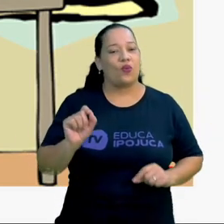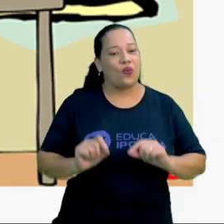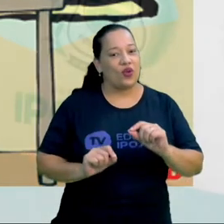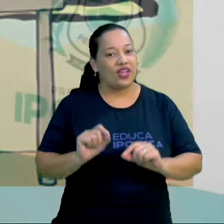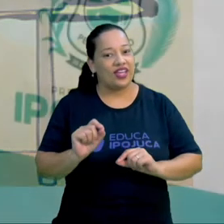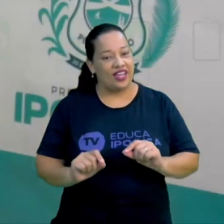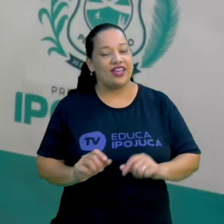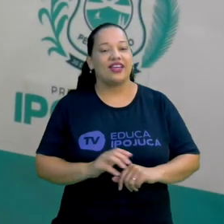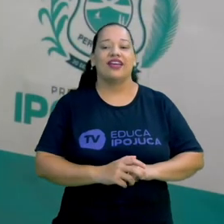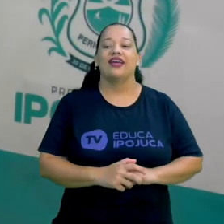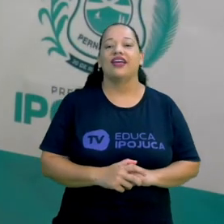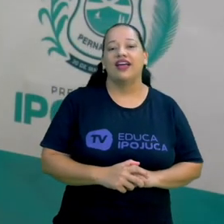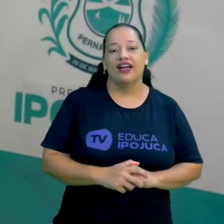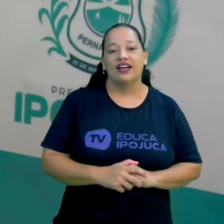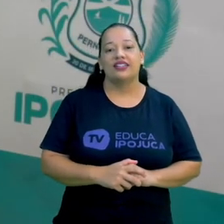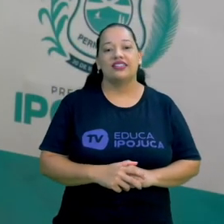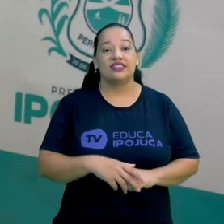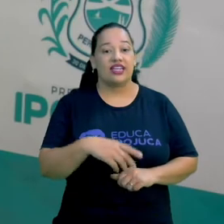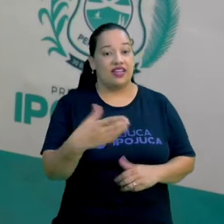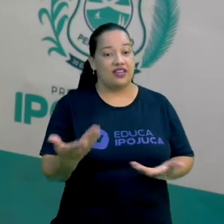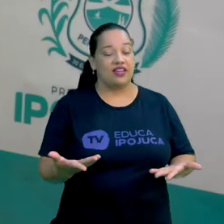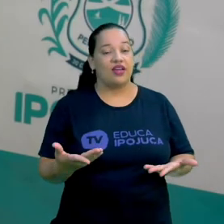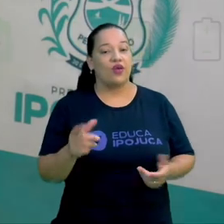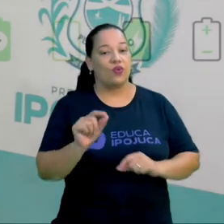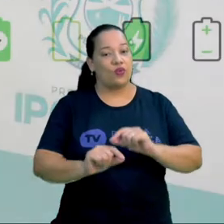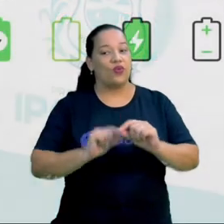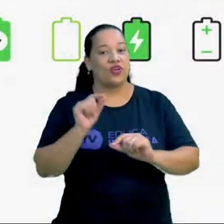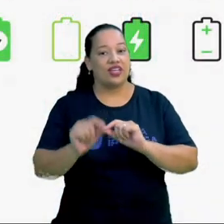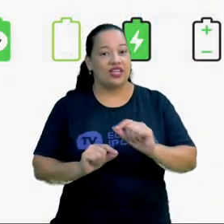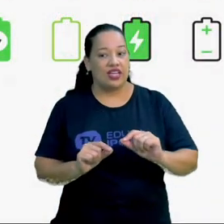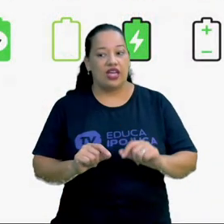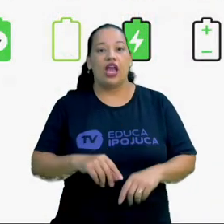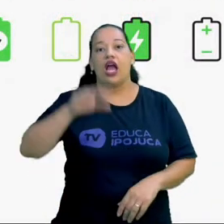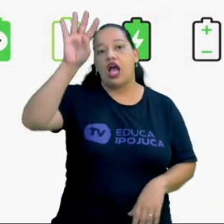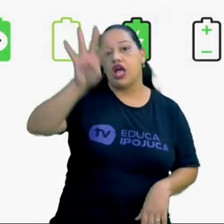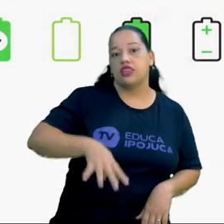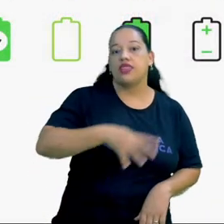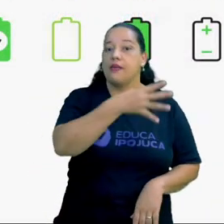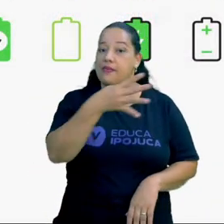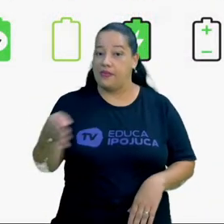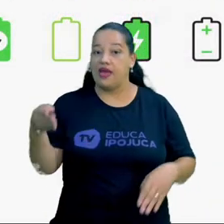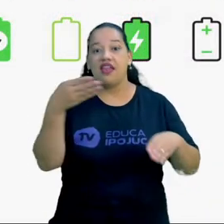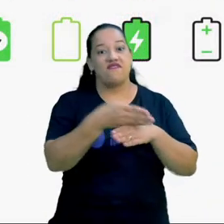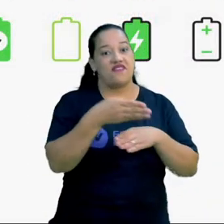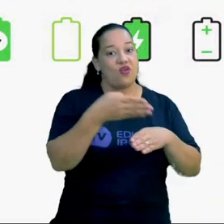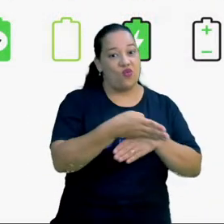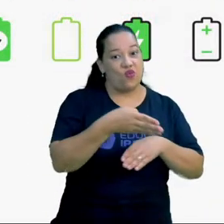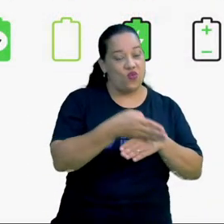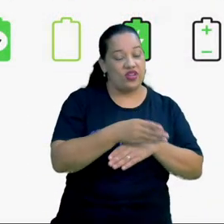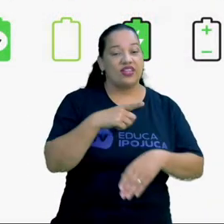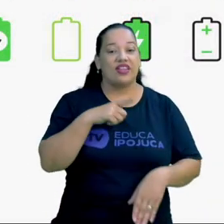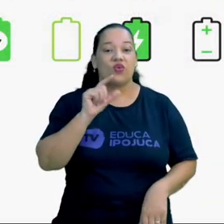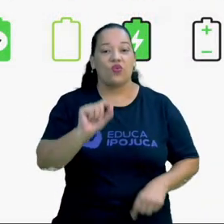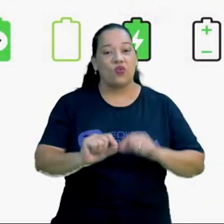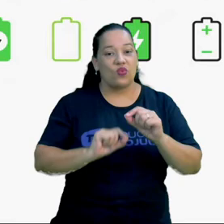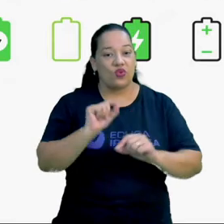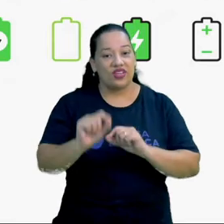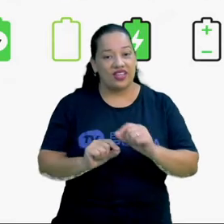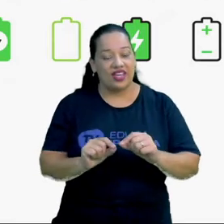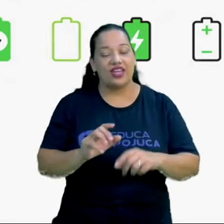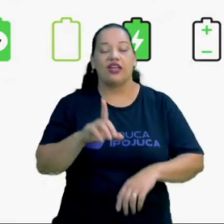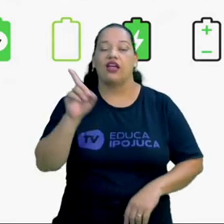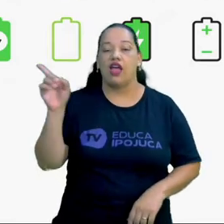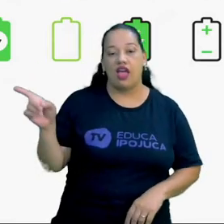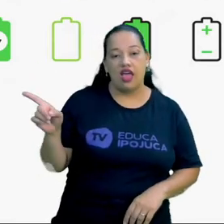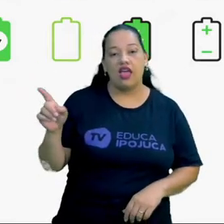vamos deixar para você, é a seguinte. A tabela de frequência a seguir apresenta durabilidade